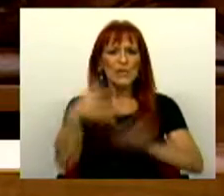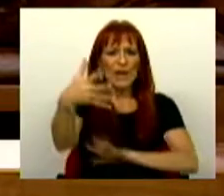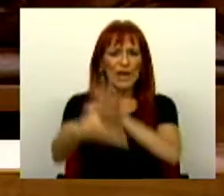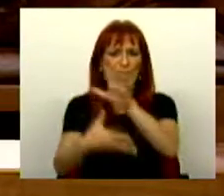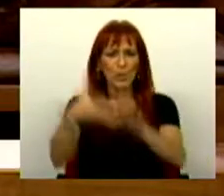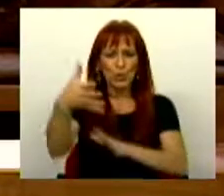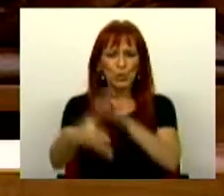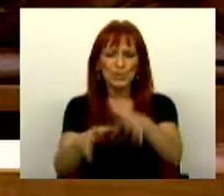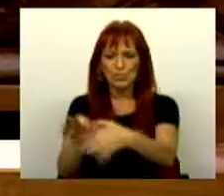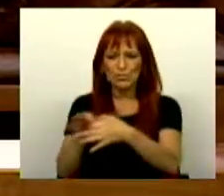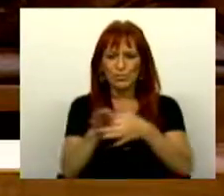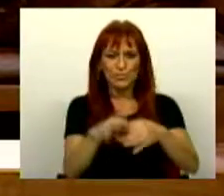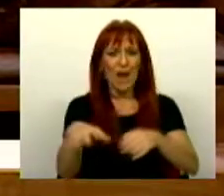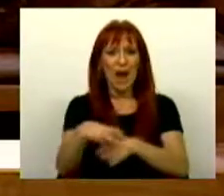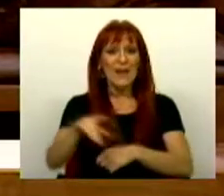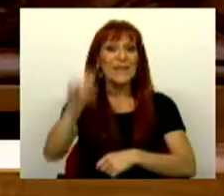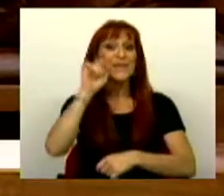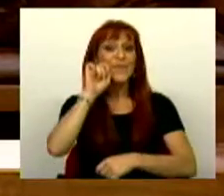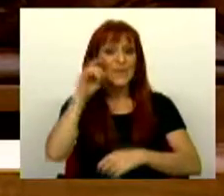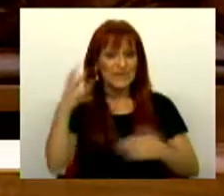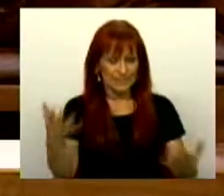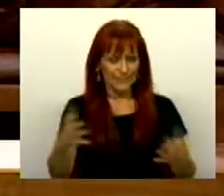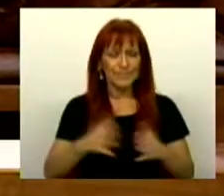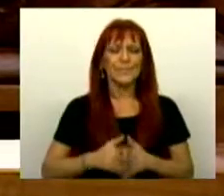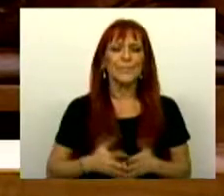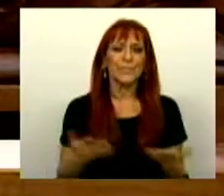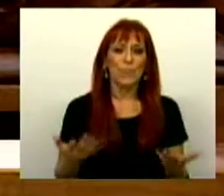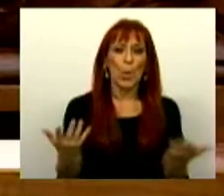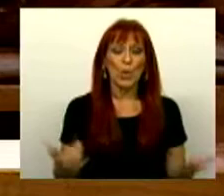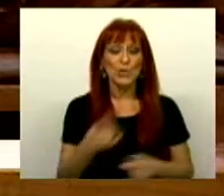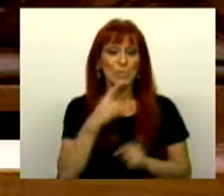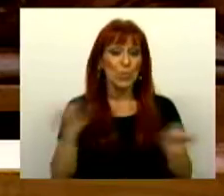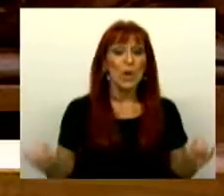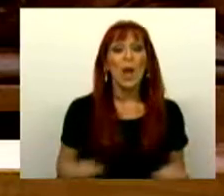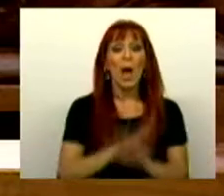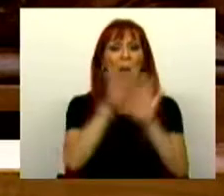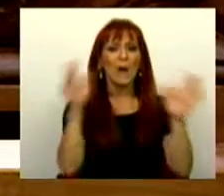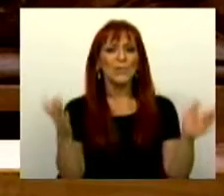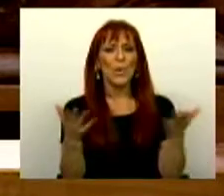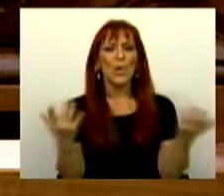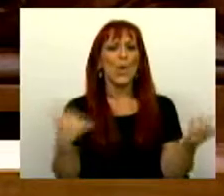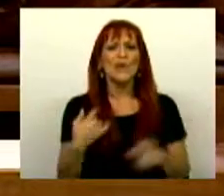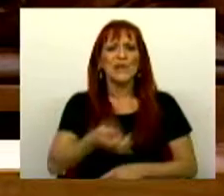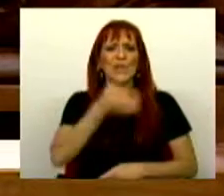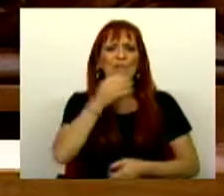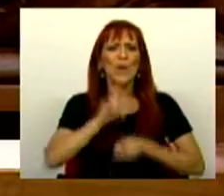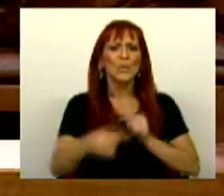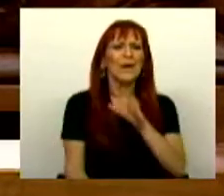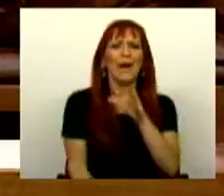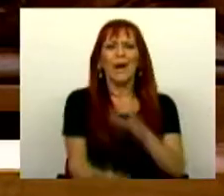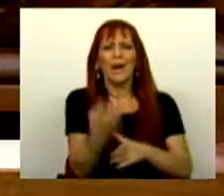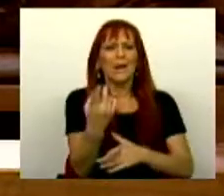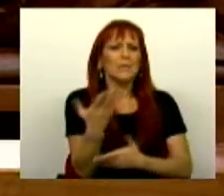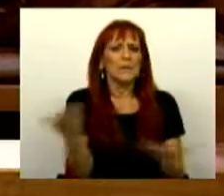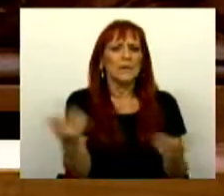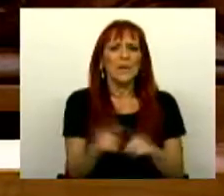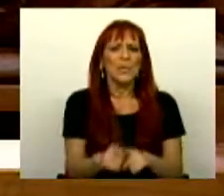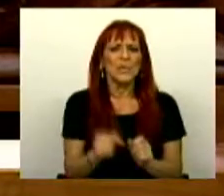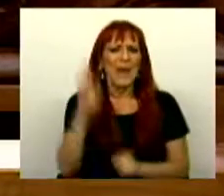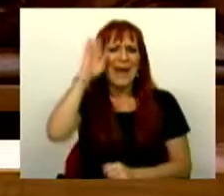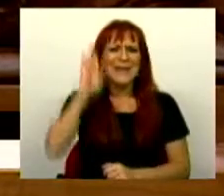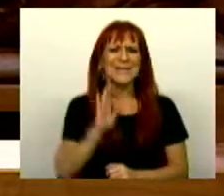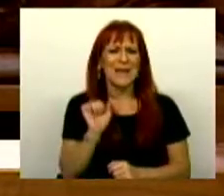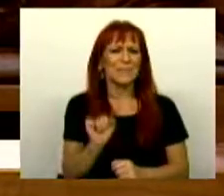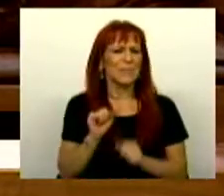industrial no domínio da defesa. É hoje muito claro que não estamos a falar da criação de um exército